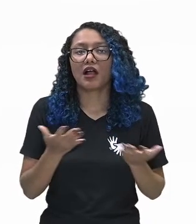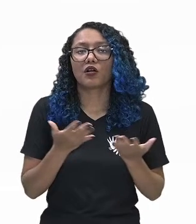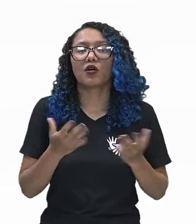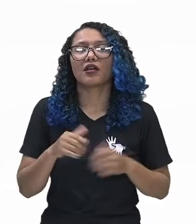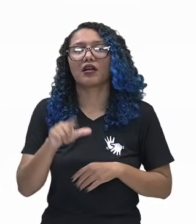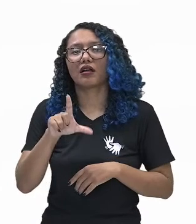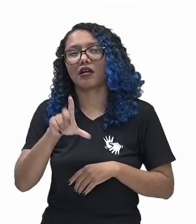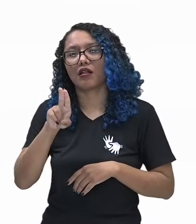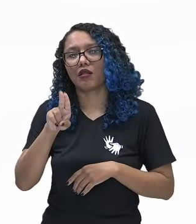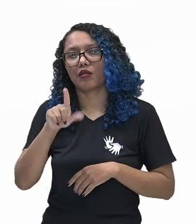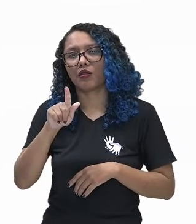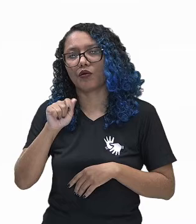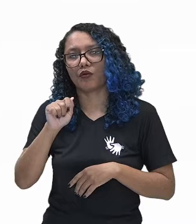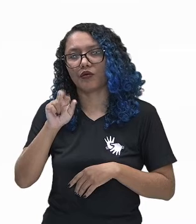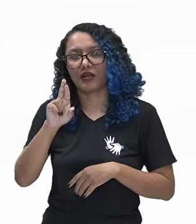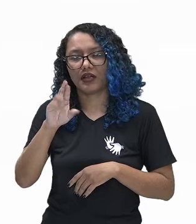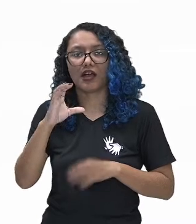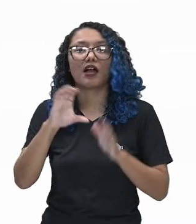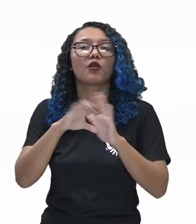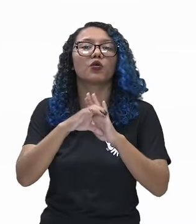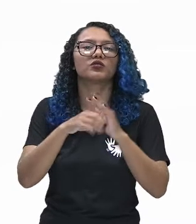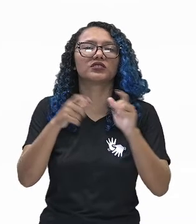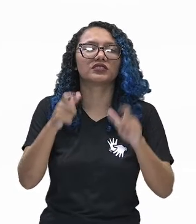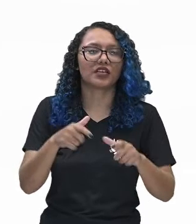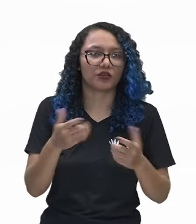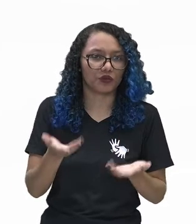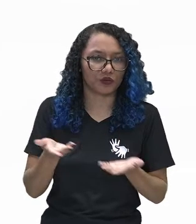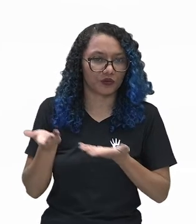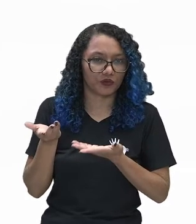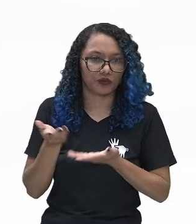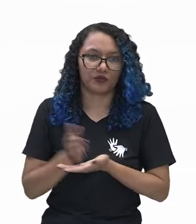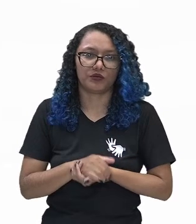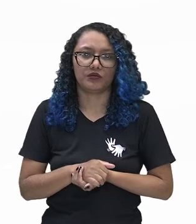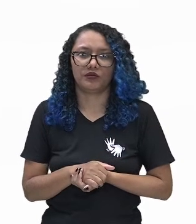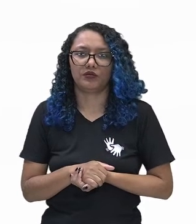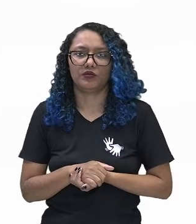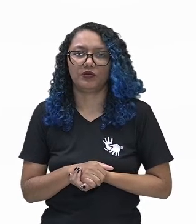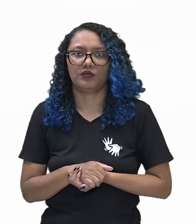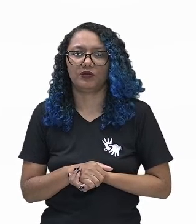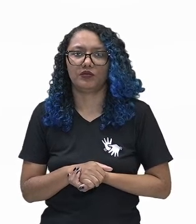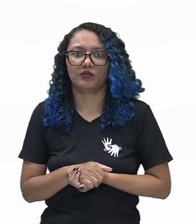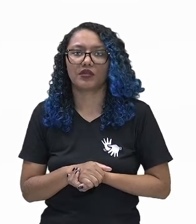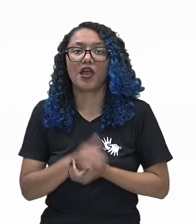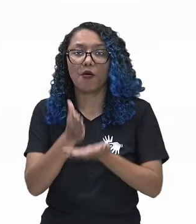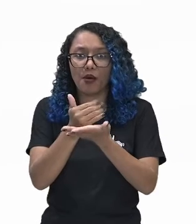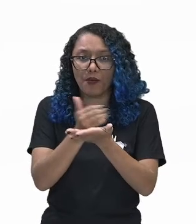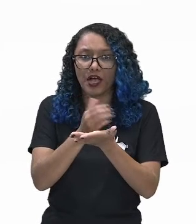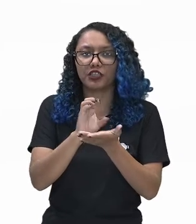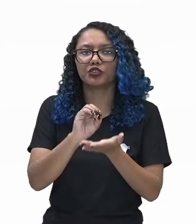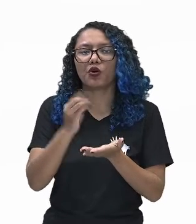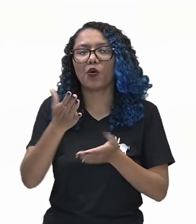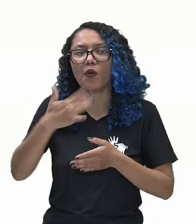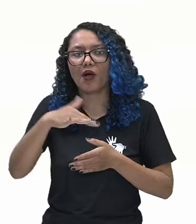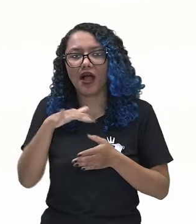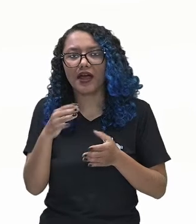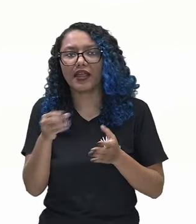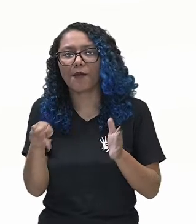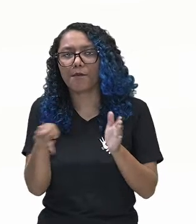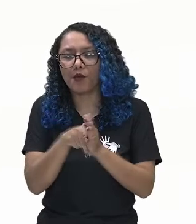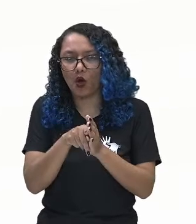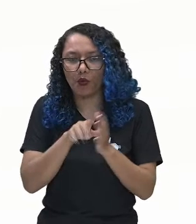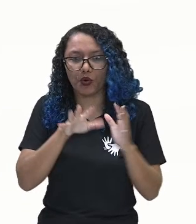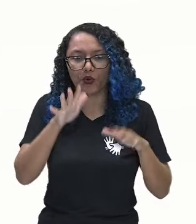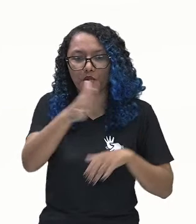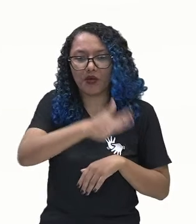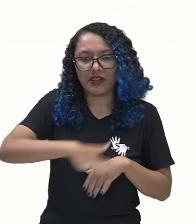gente vai observar o conceito, que é uma parte ou porção do espaço geográfico, né? Que a gente já